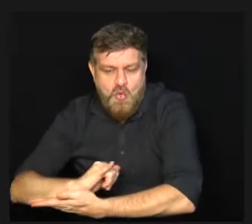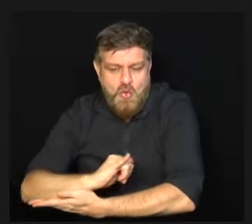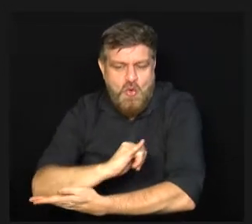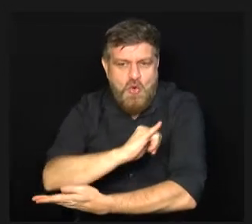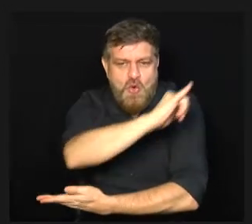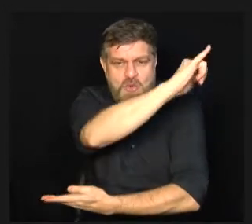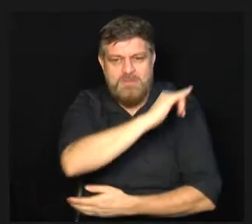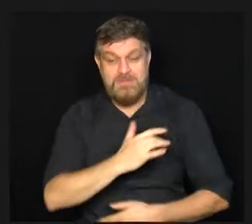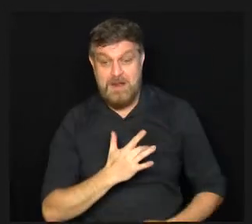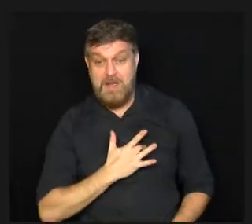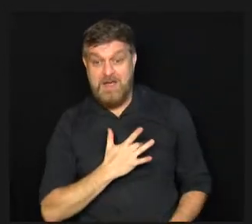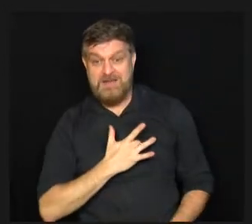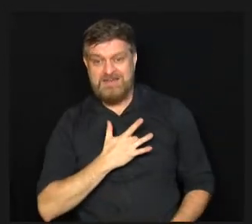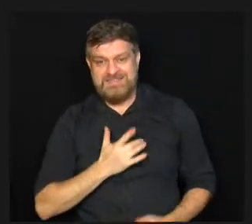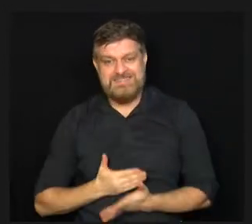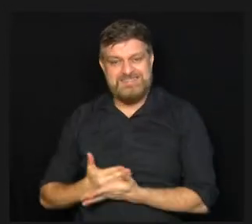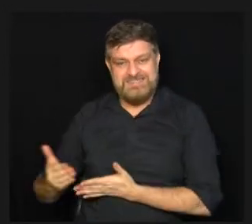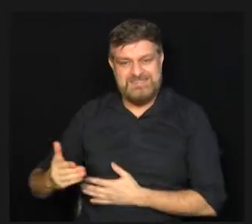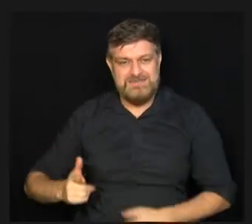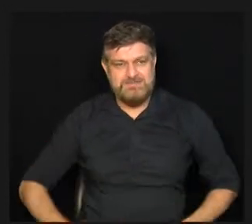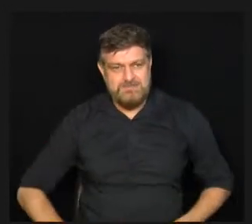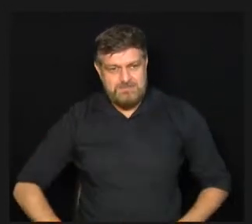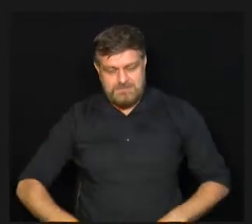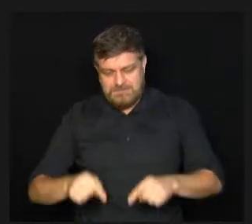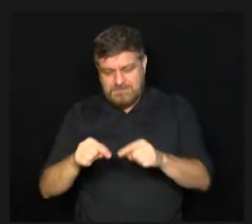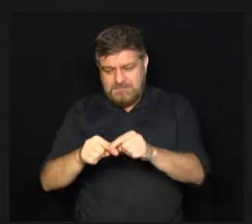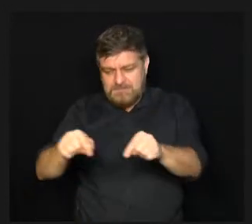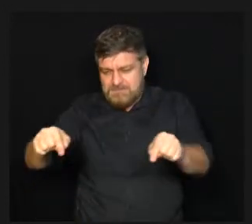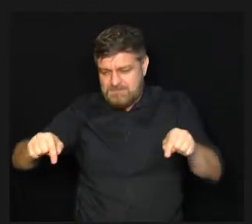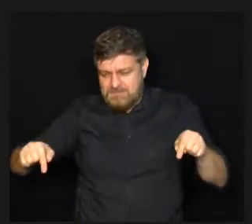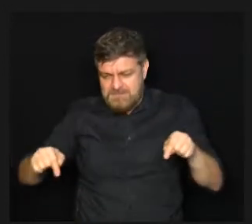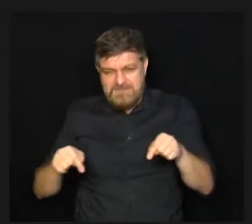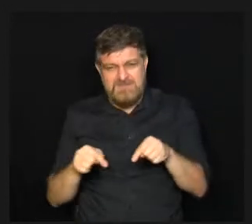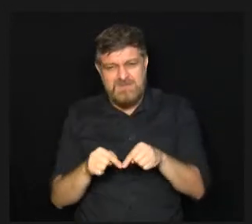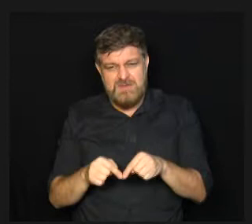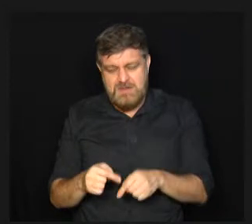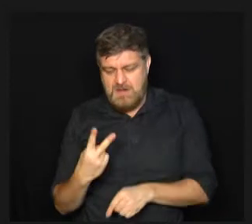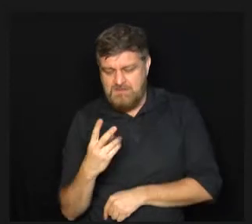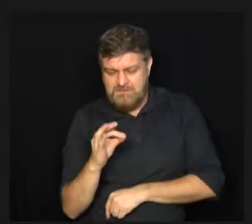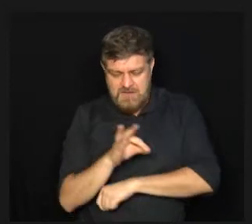Mas esse saguão de 20 por 30...